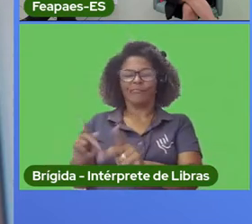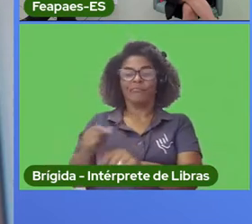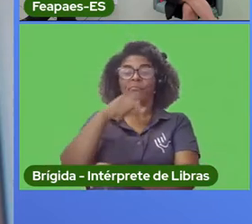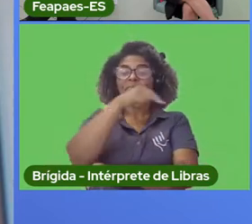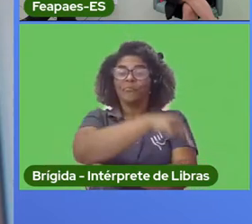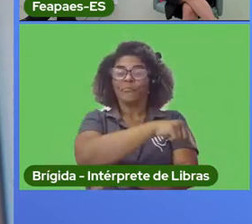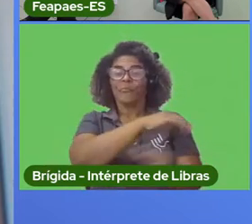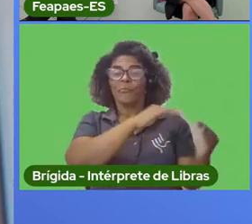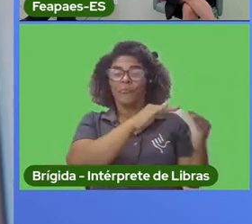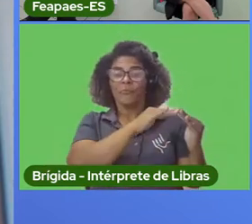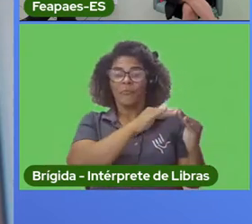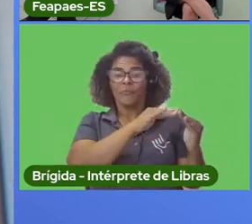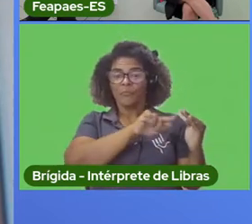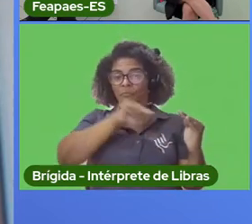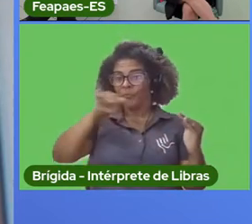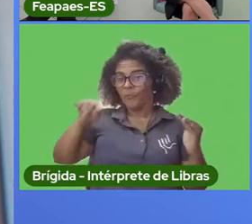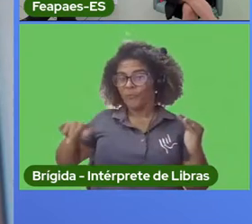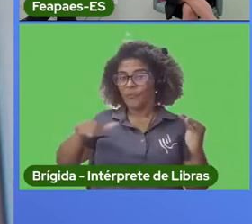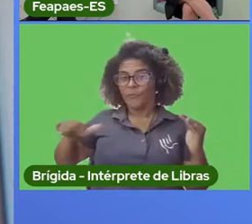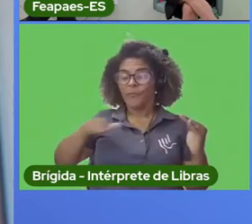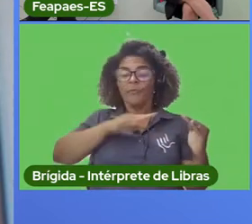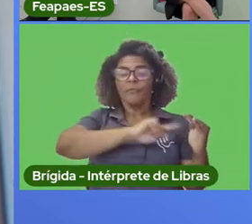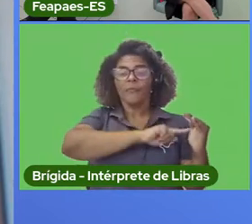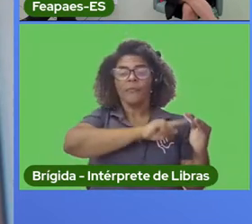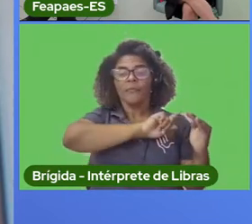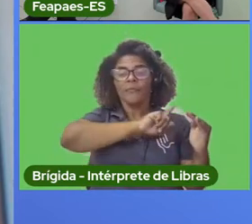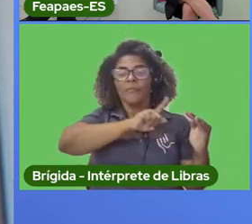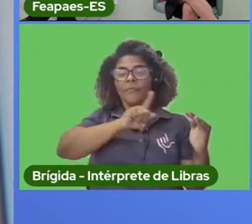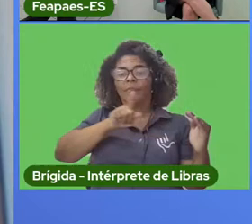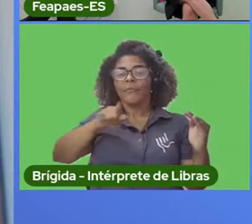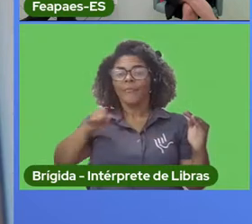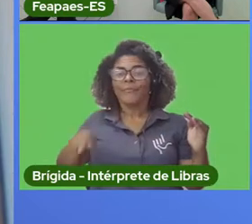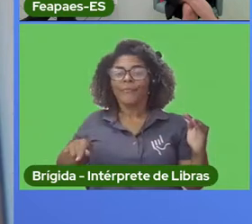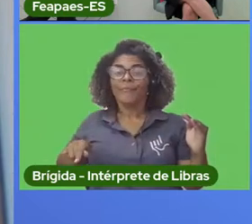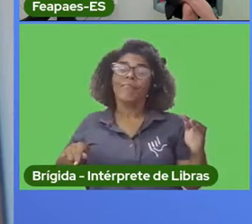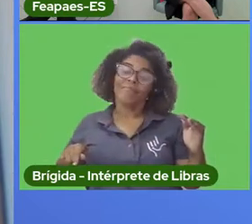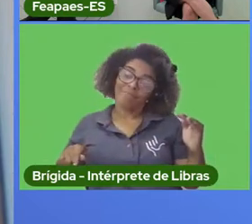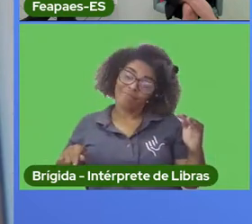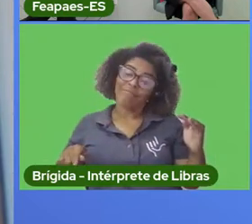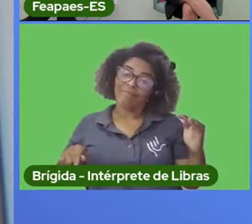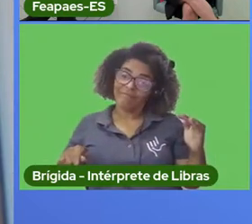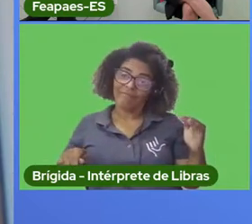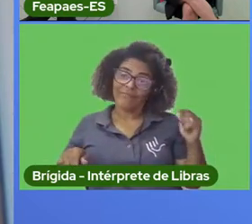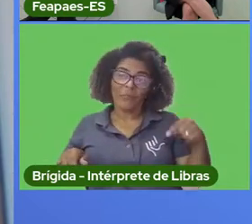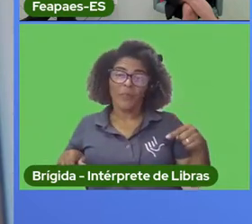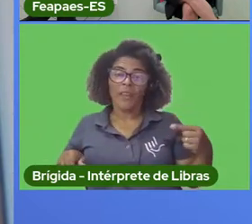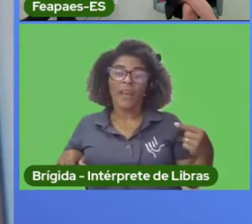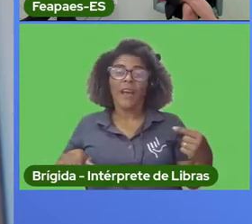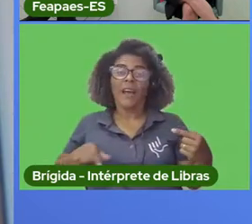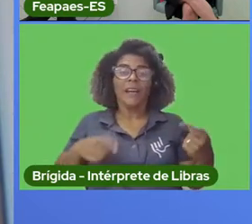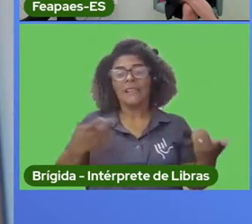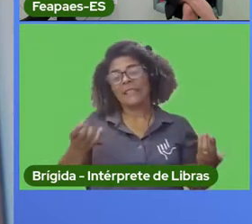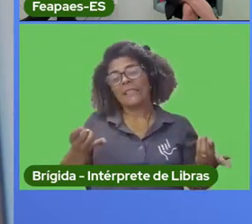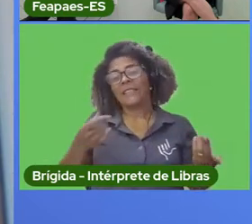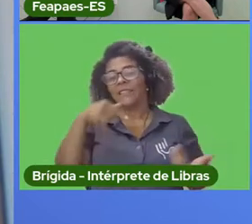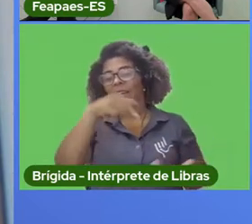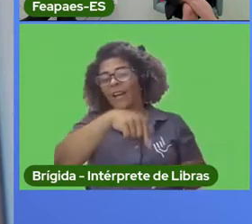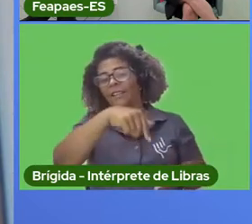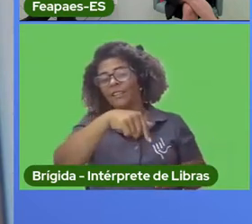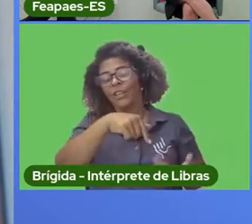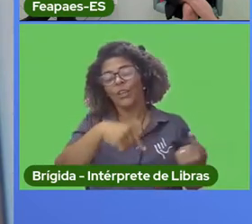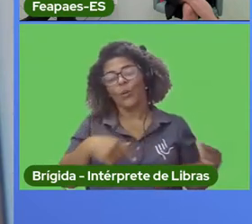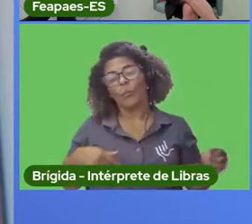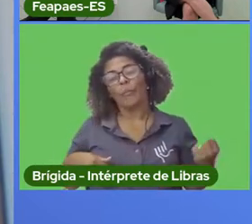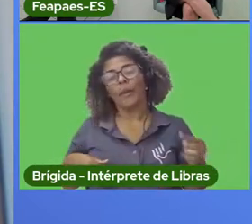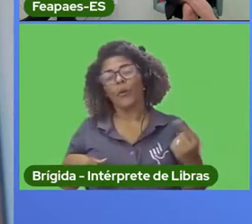O trabalho pode estar adaptado, pode estar acessível, mas de nada adianta ele estar acessível se ele